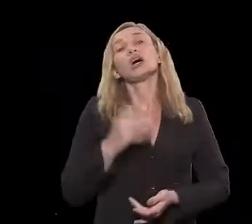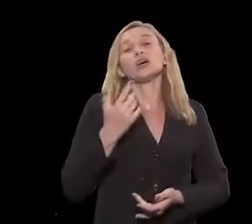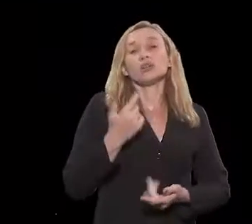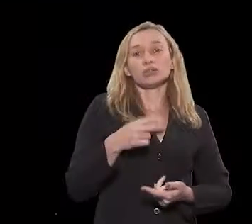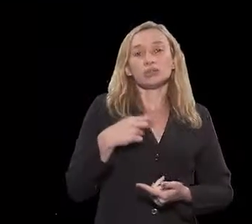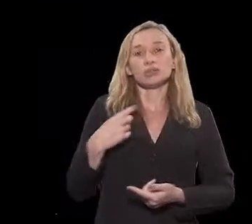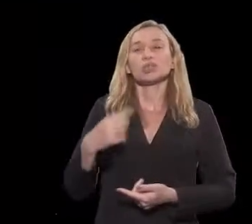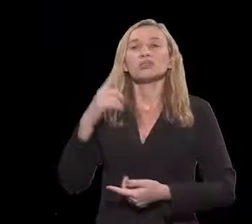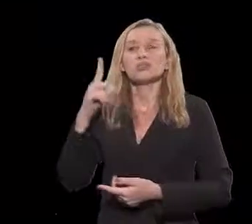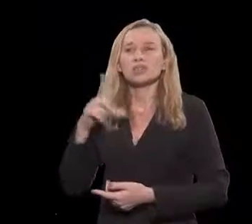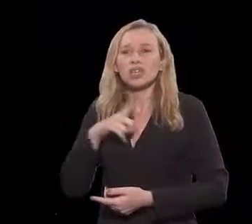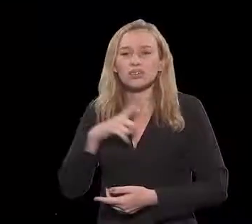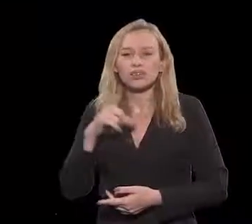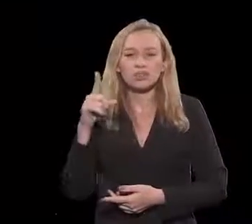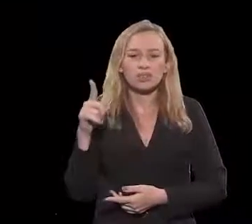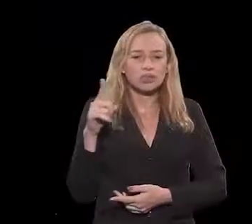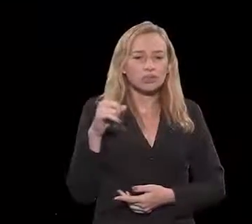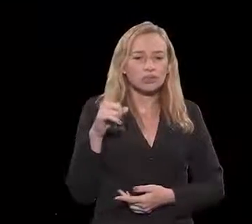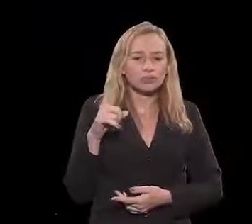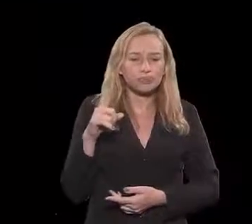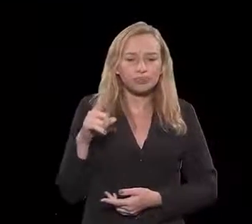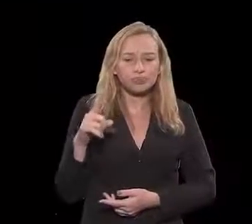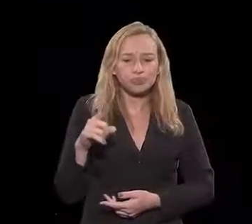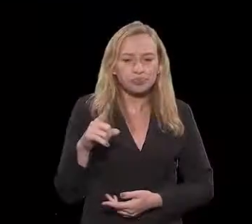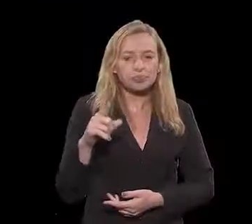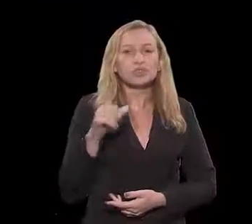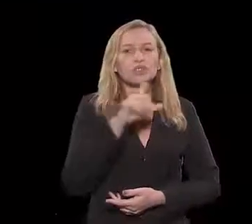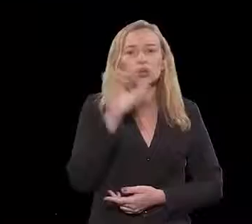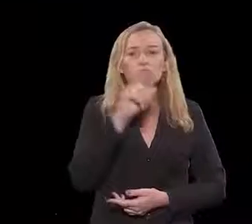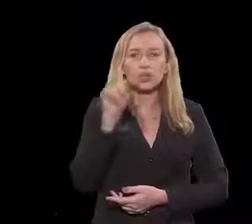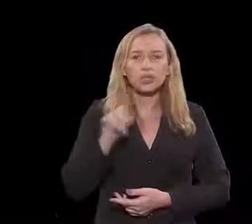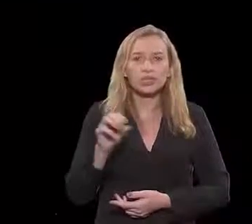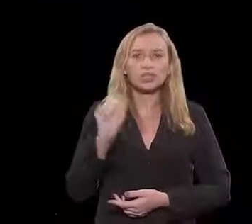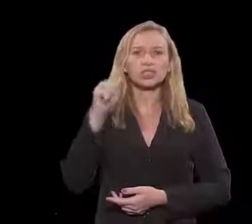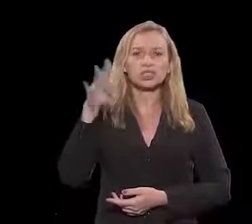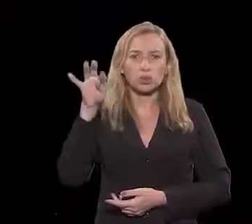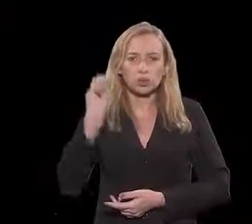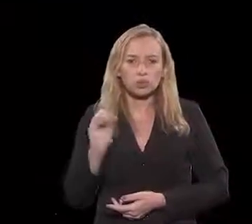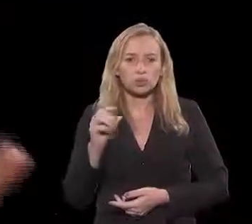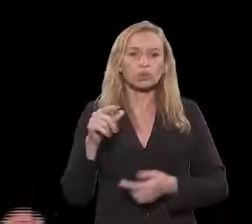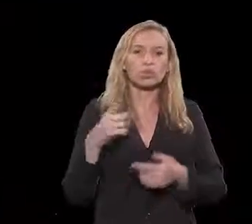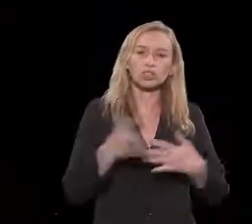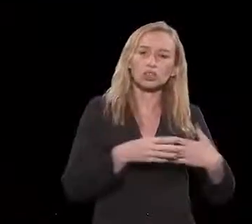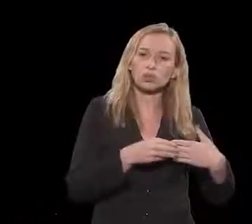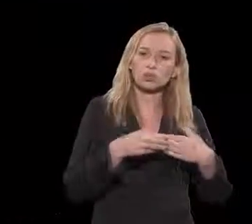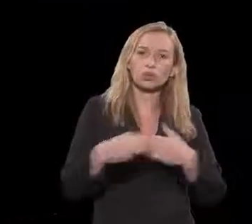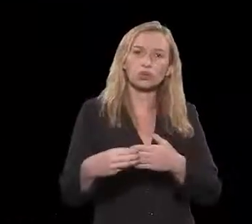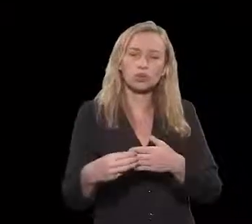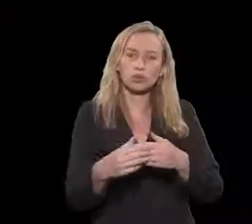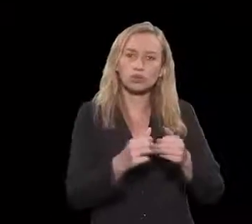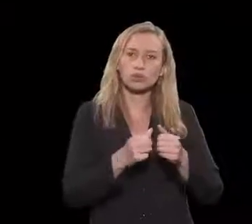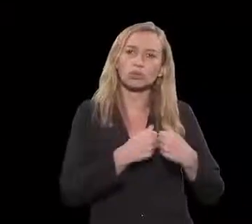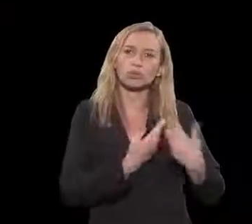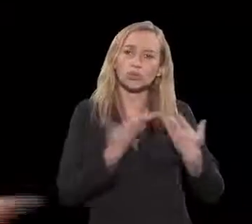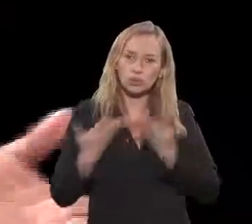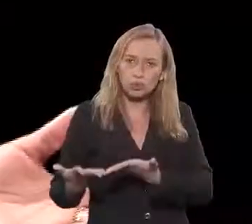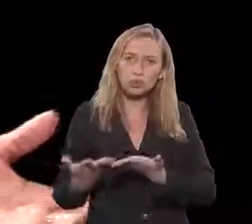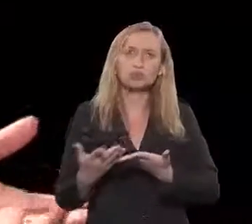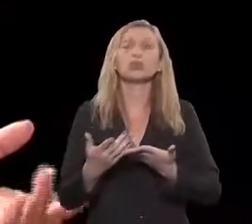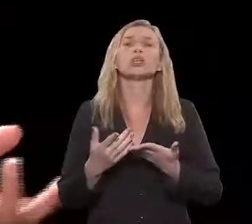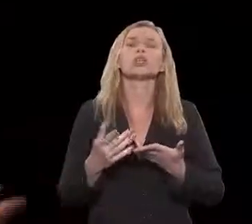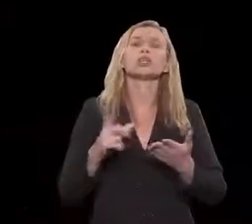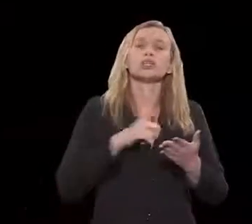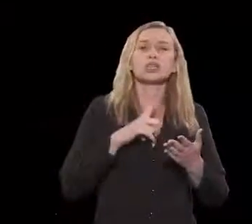exemplo, teve recente o Luiz Antônio Simas, né? Então, quando a gente convida o Simas tem toda uma